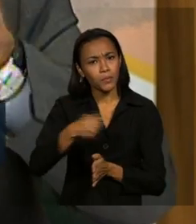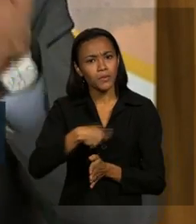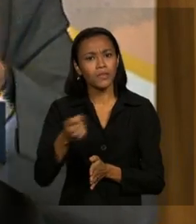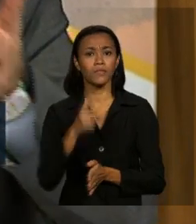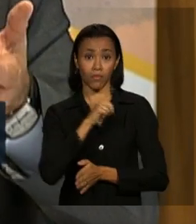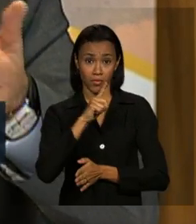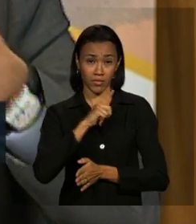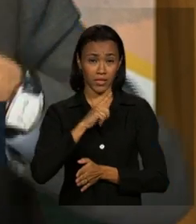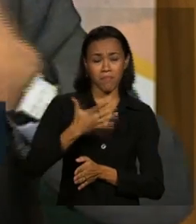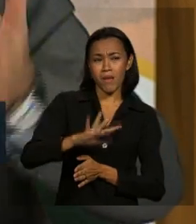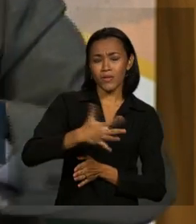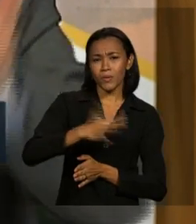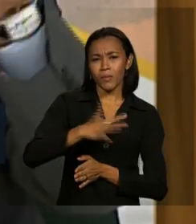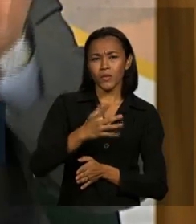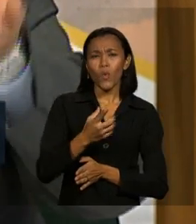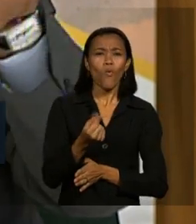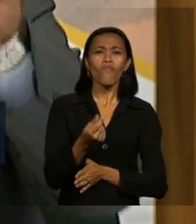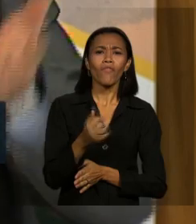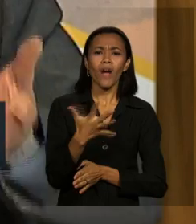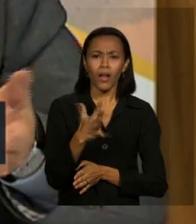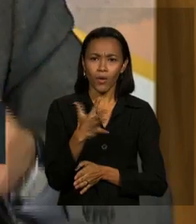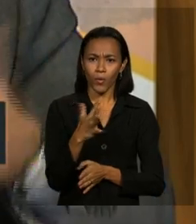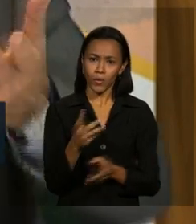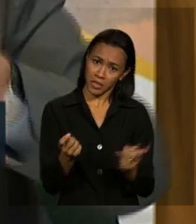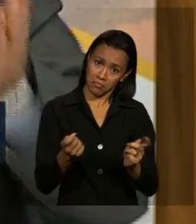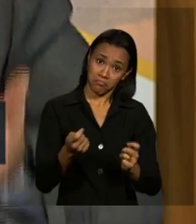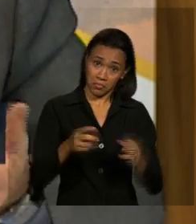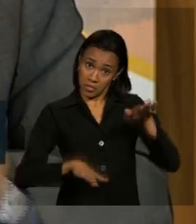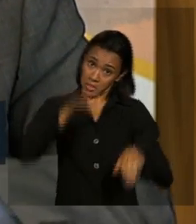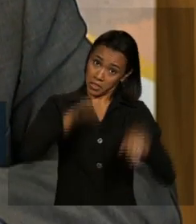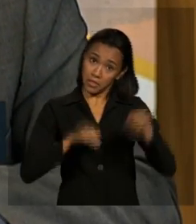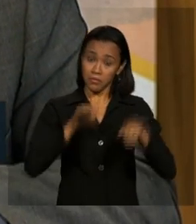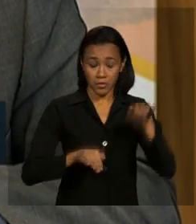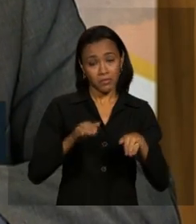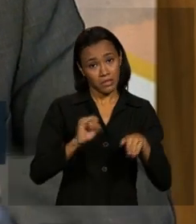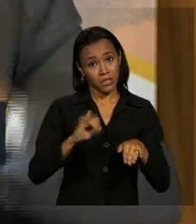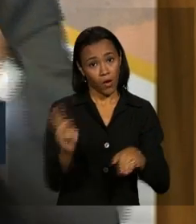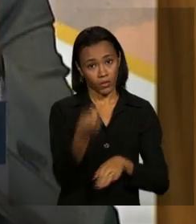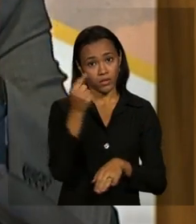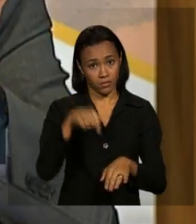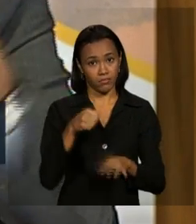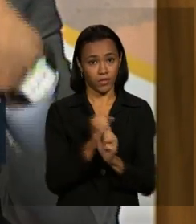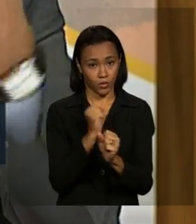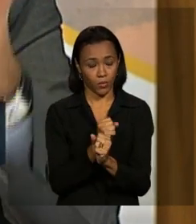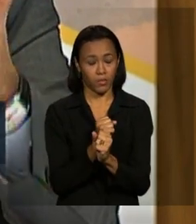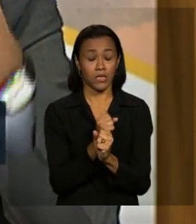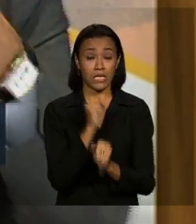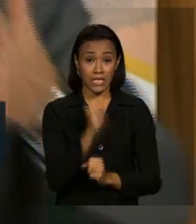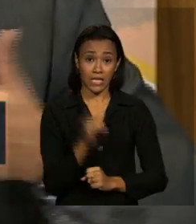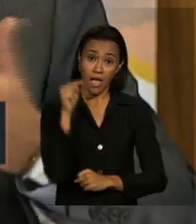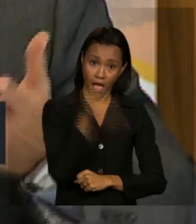ter uma Estimativa de qual é o valor de desequilíbrio se tiver nessa nessa nessa cota se essa